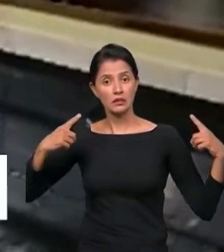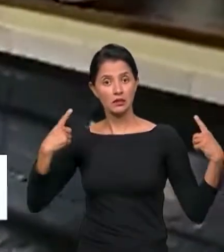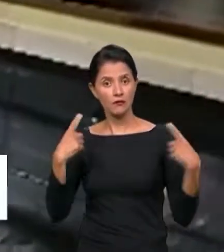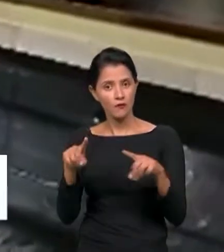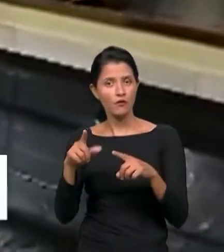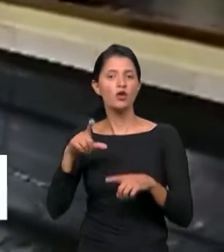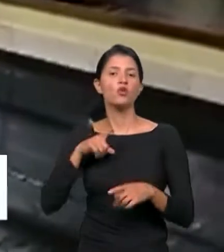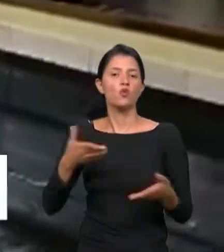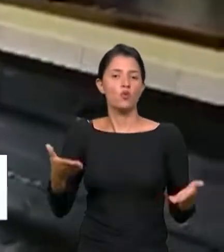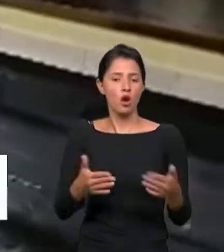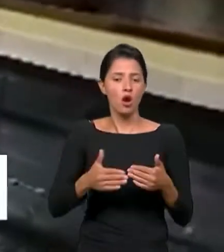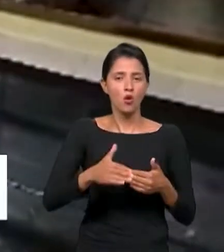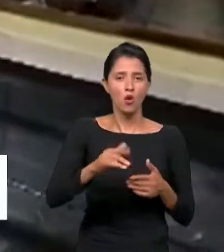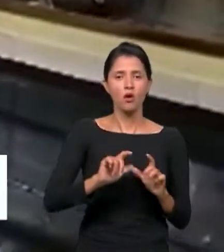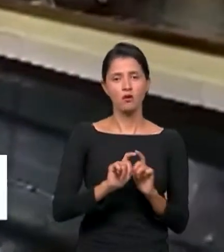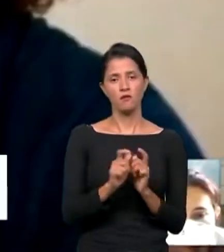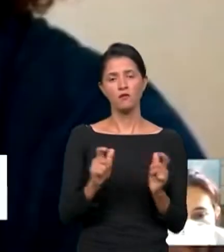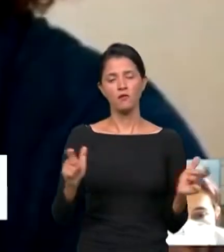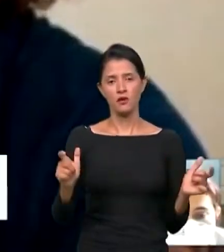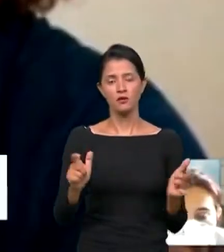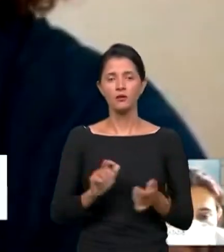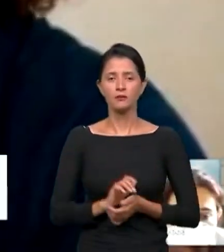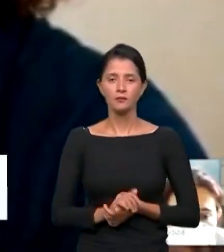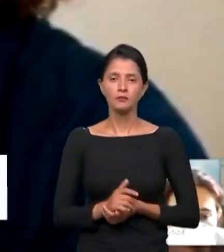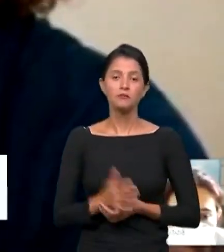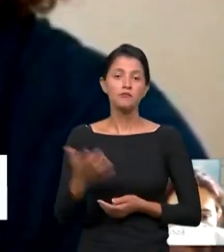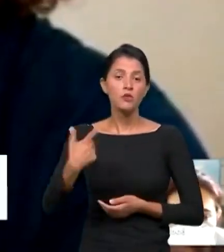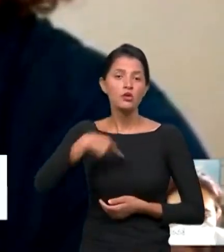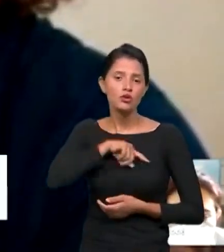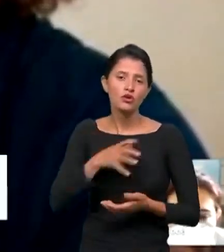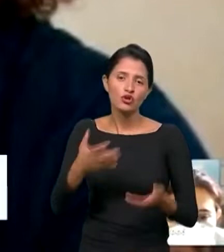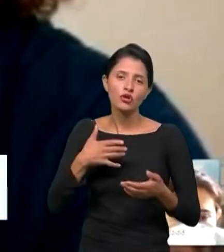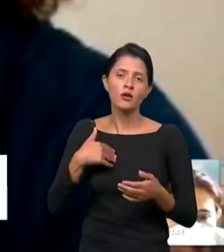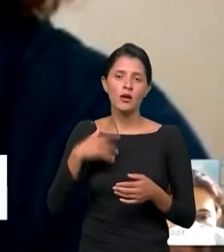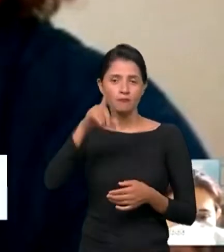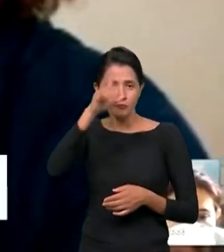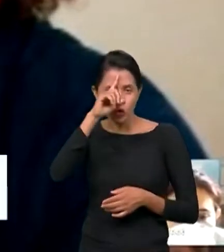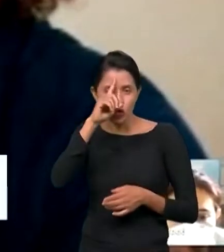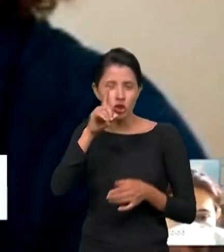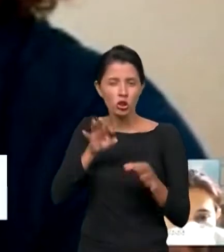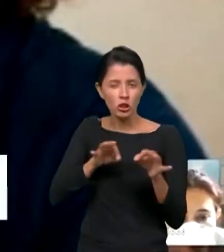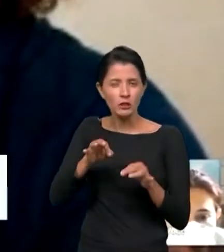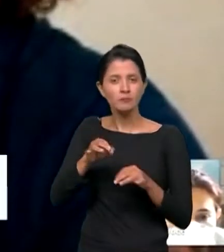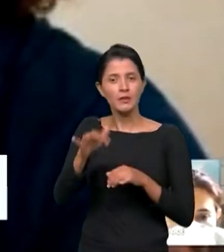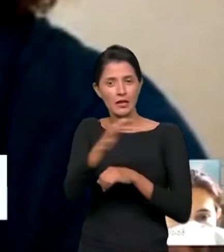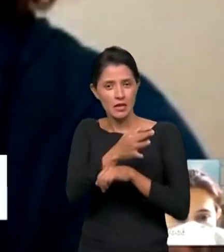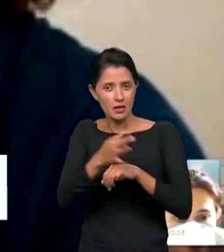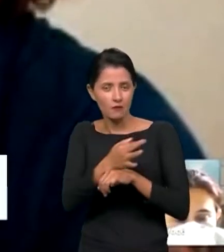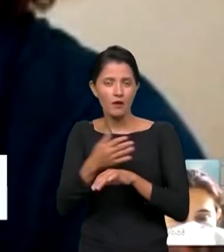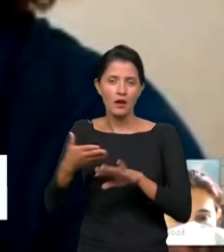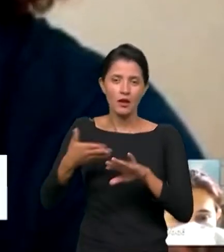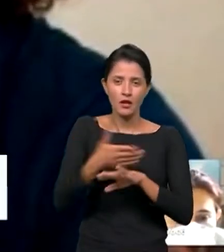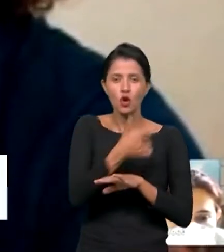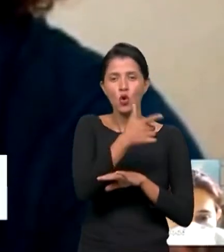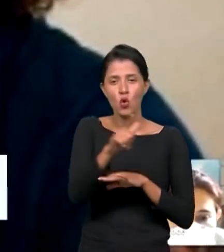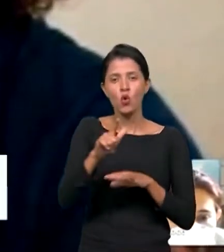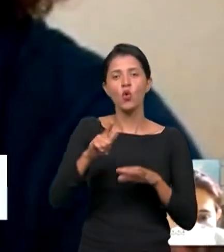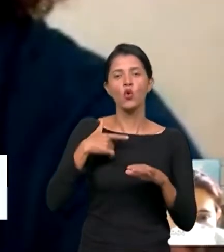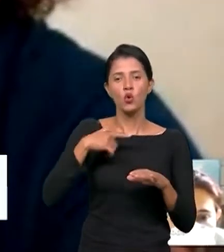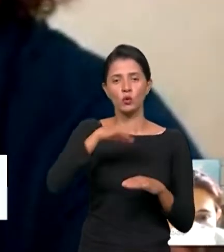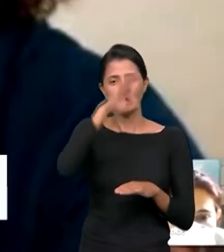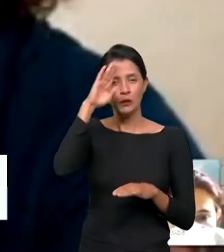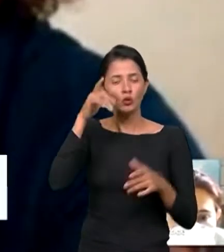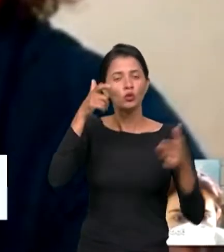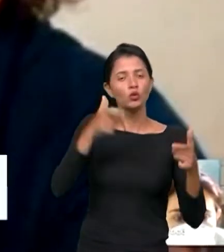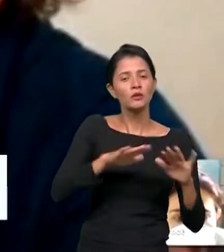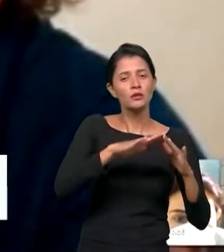partir de agora, são ainda maiores. A gente quer fazer uma rotina com eles nas férias, eles visitarem outras academias, estarem